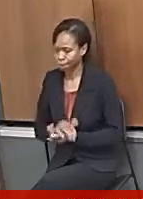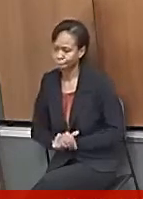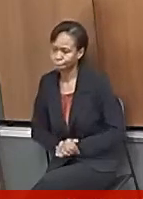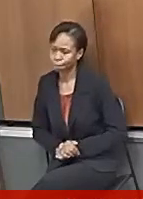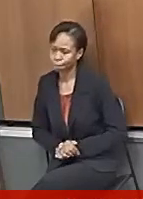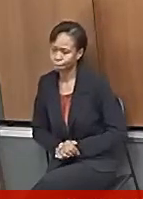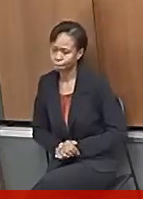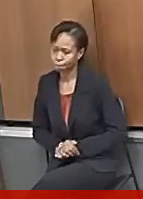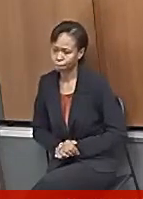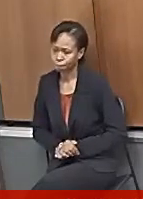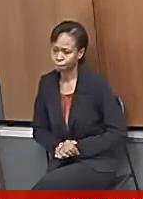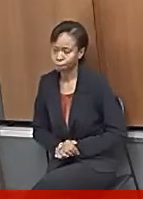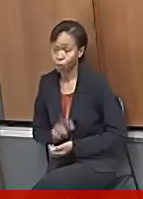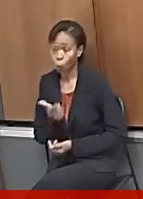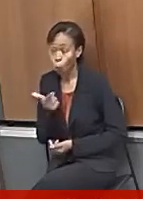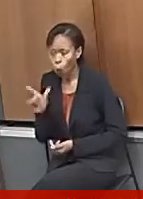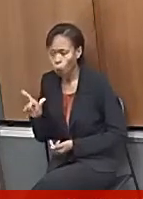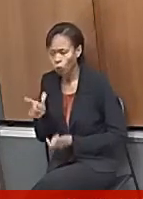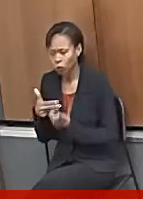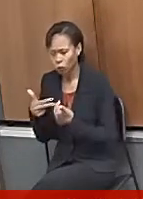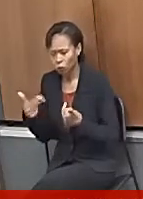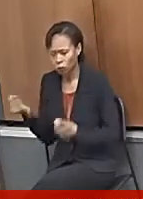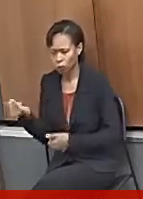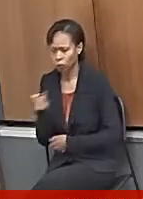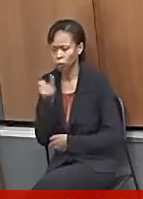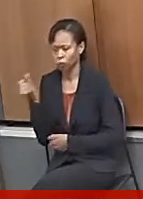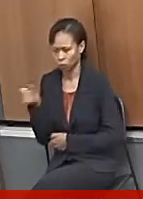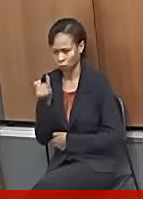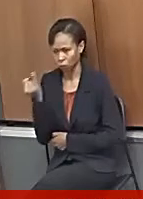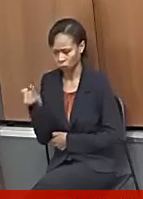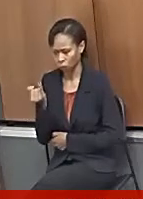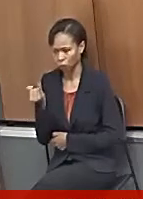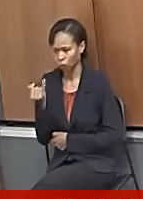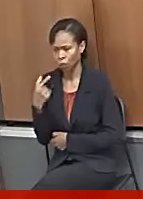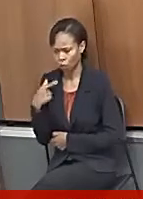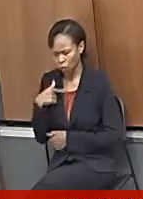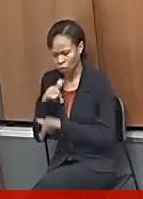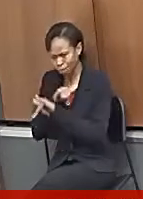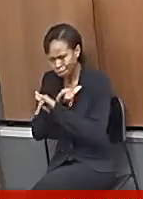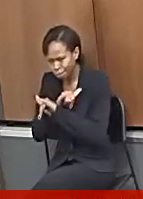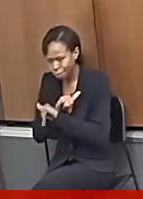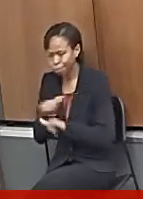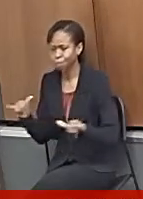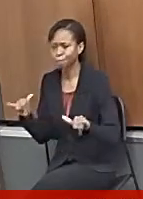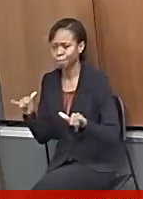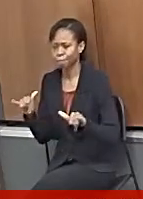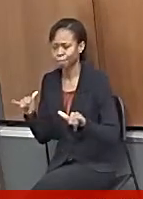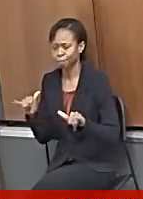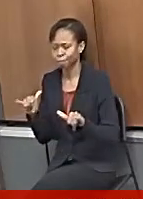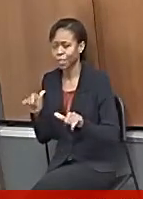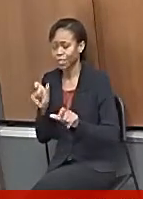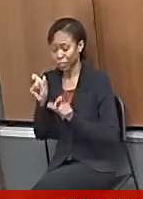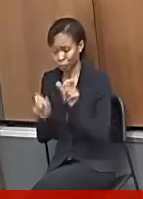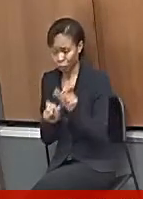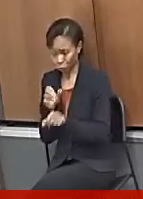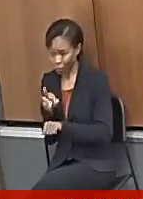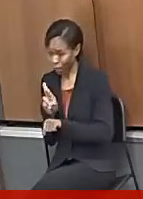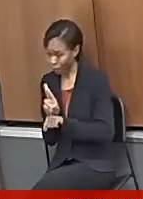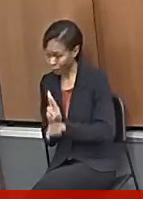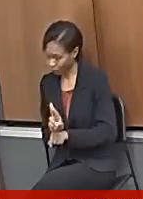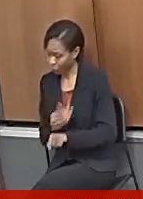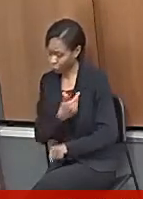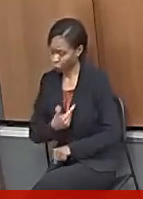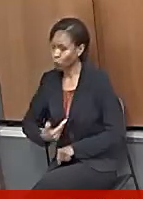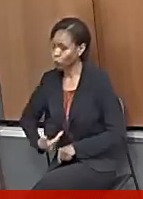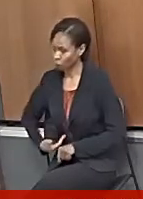outro detalhe importantíssimo que eu chamo atenção né dos representantes do estado de